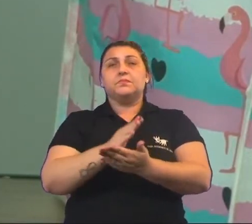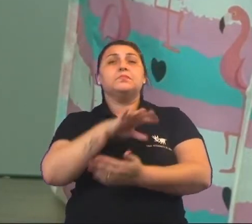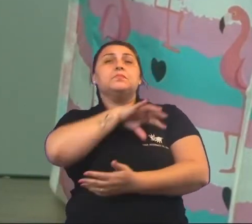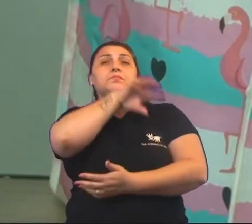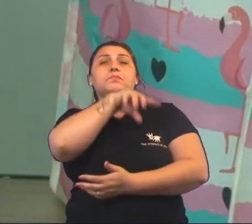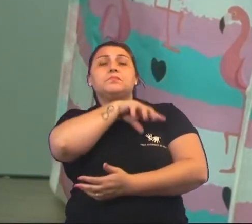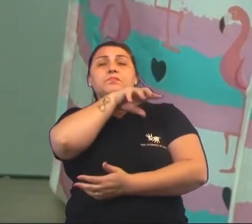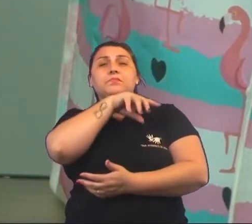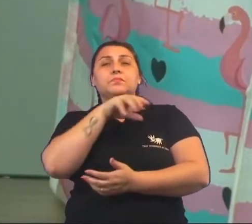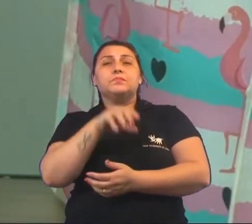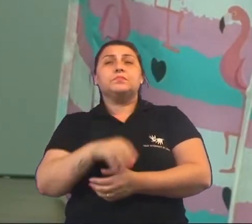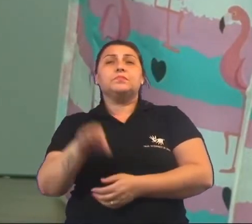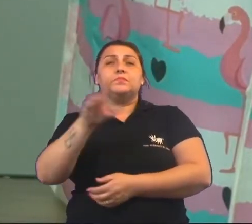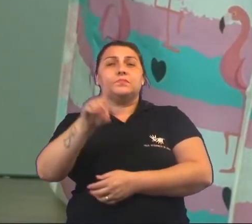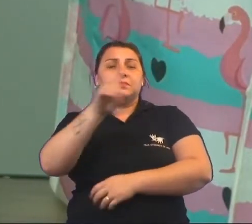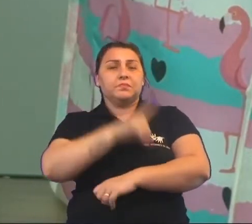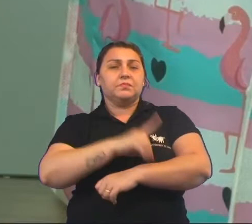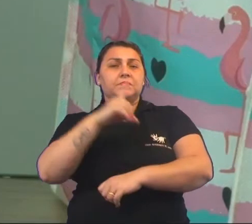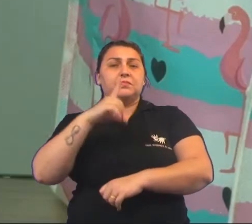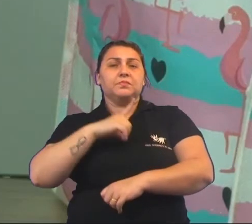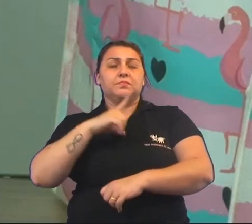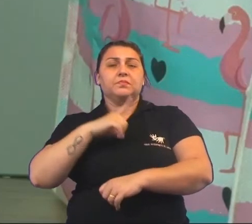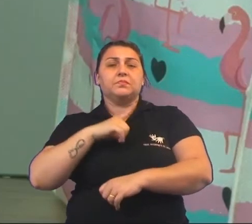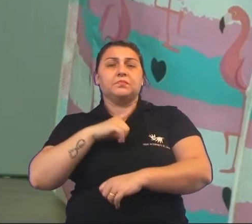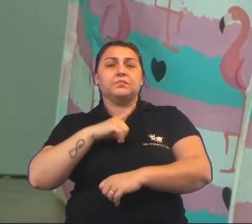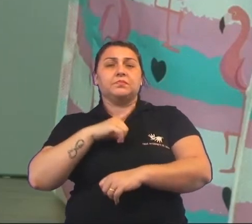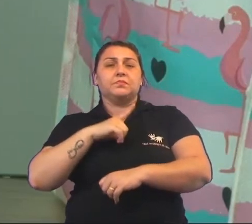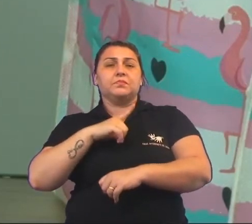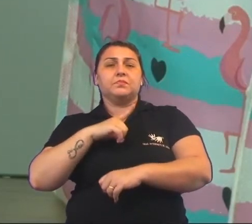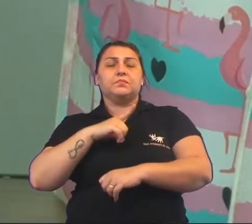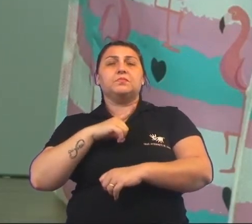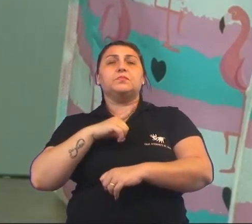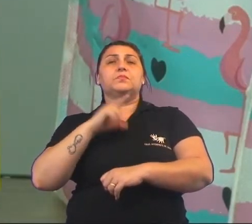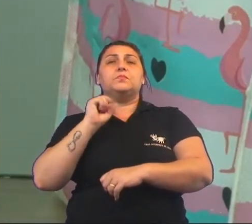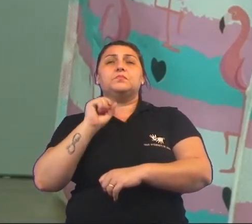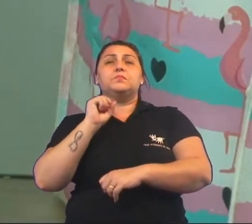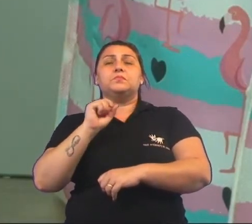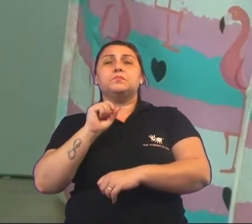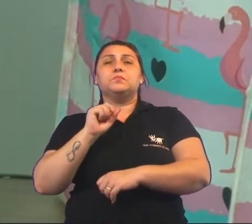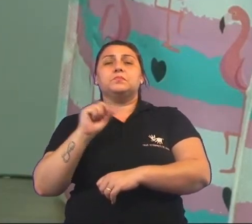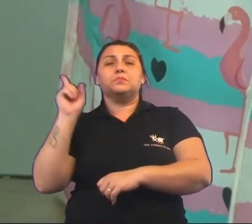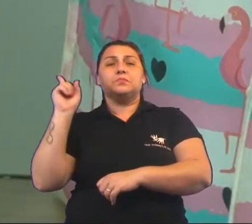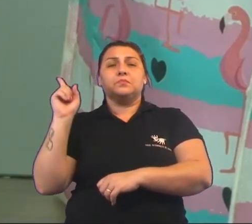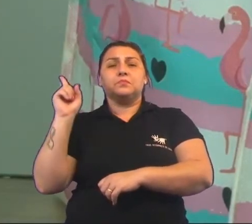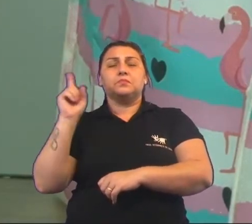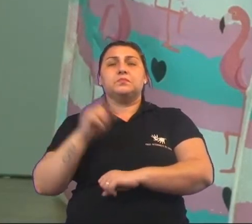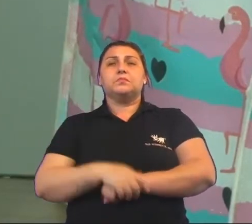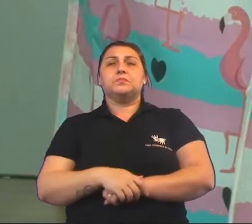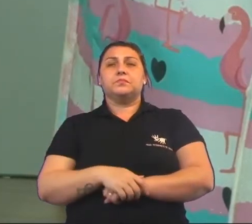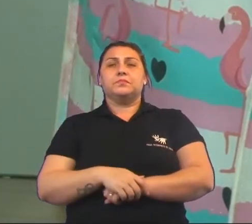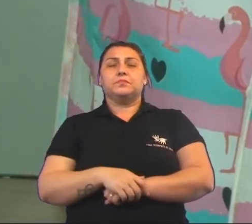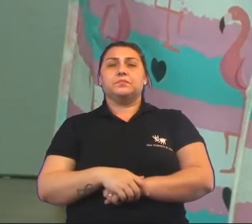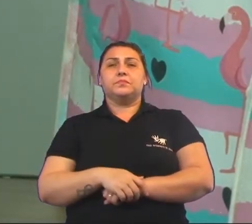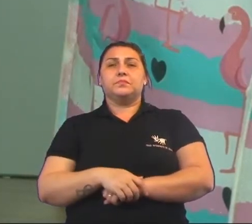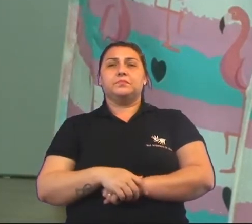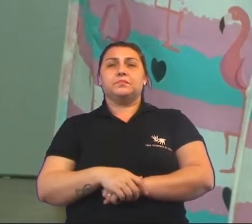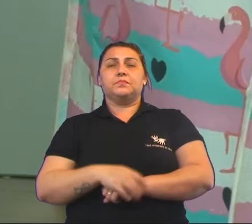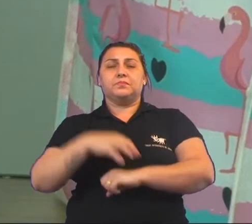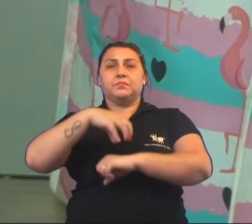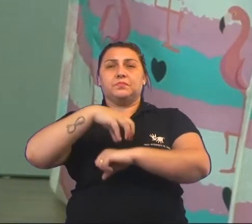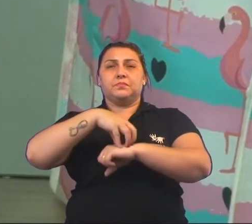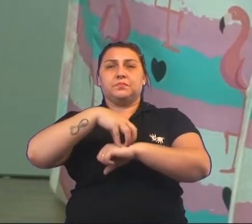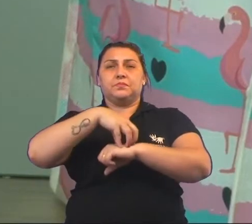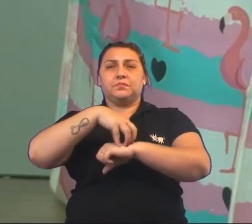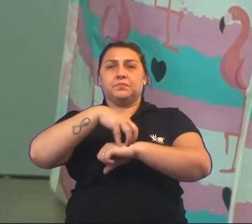animais, não é? Alguns insetos. Aqui nós temos uma joaninha. Qual é o formato da joaninha? E além do formato